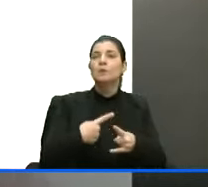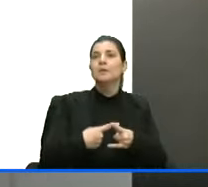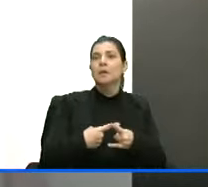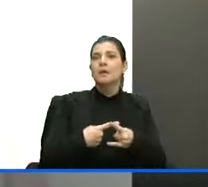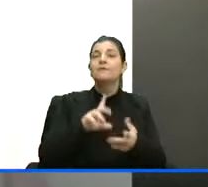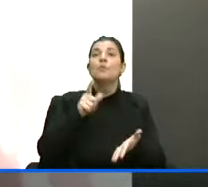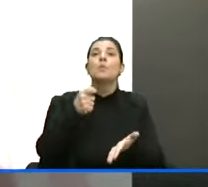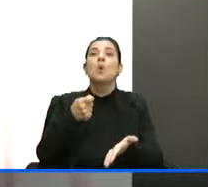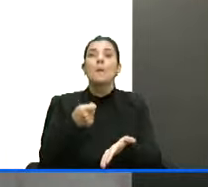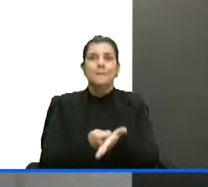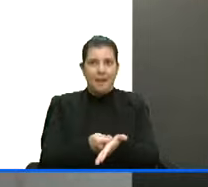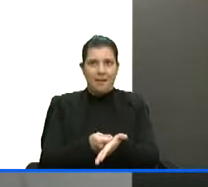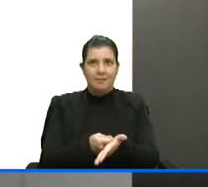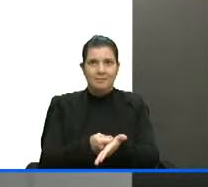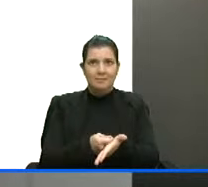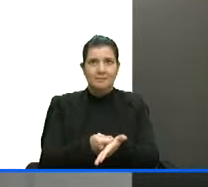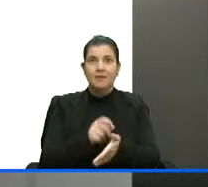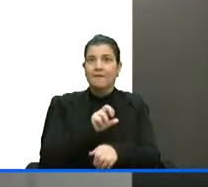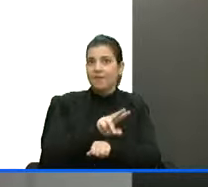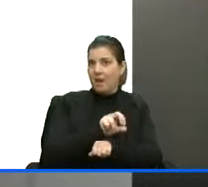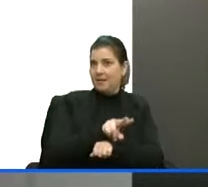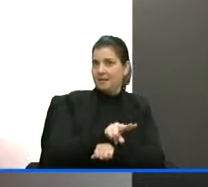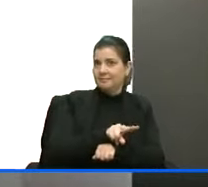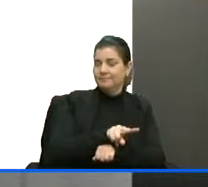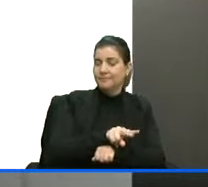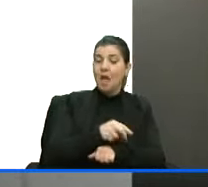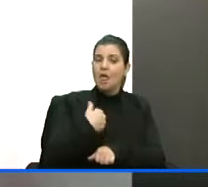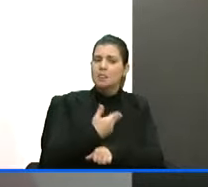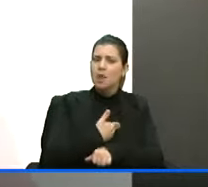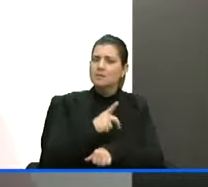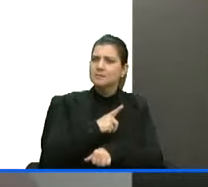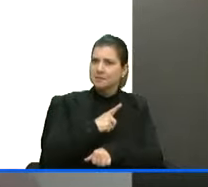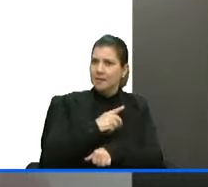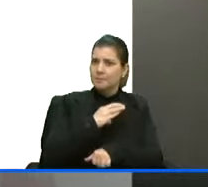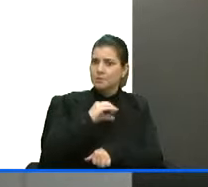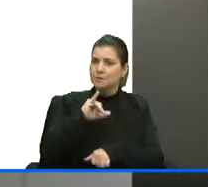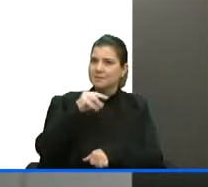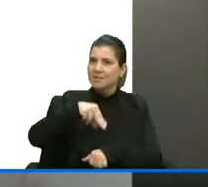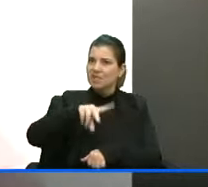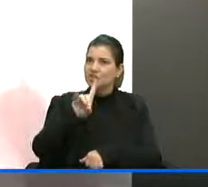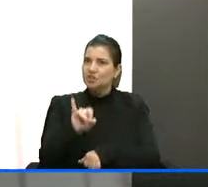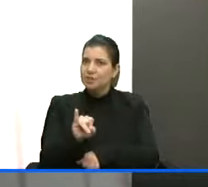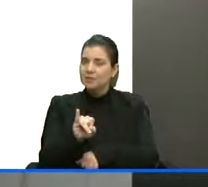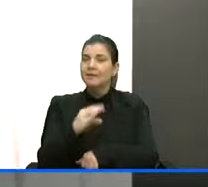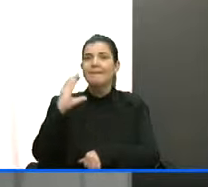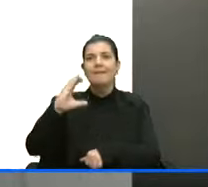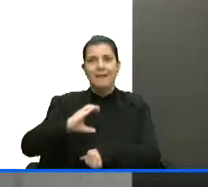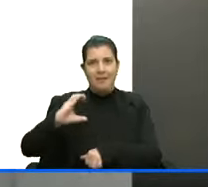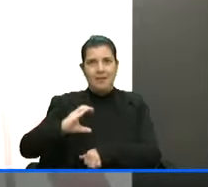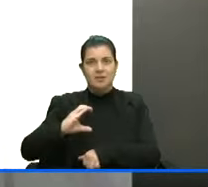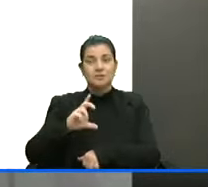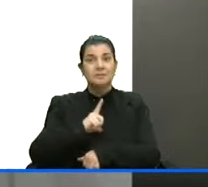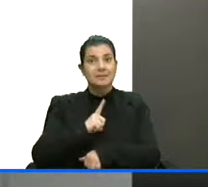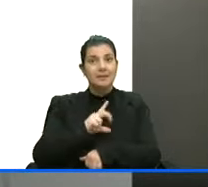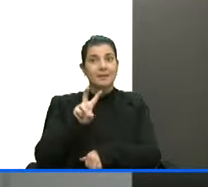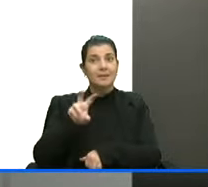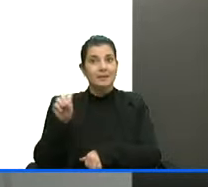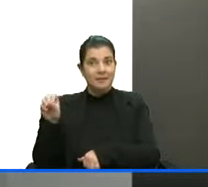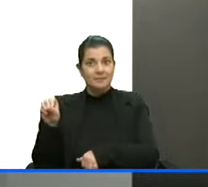só contar um dado para vocês. Tem uma estimativa do Sindicresce que nós temos em torno de 500 escolas privadas,